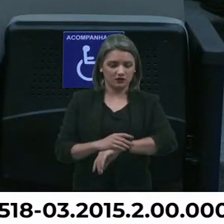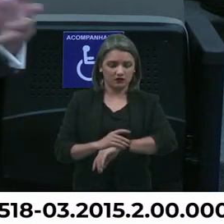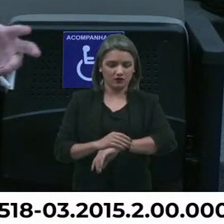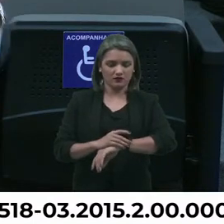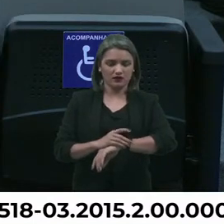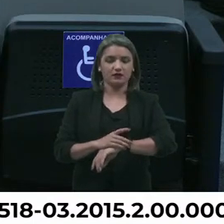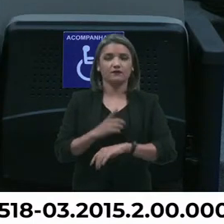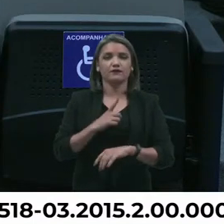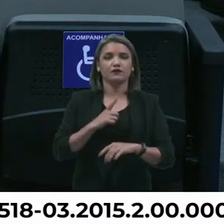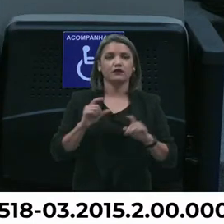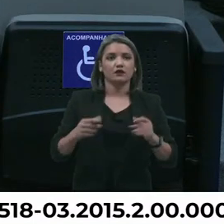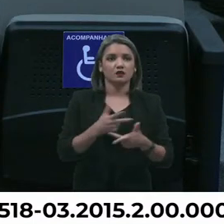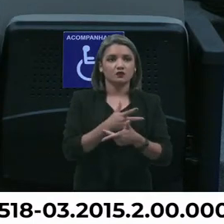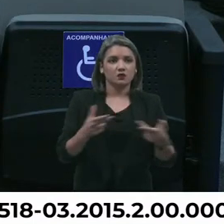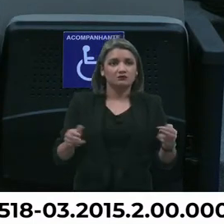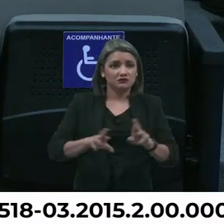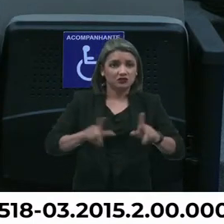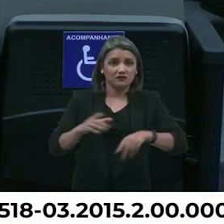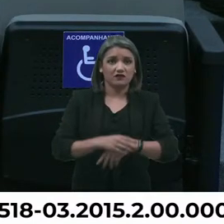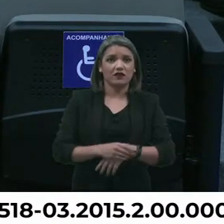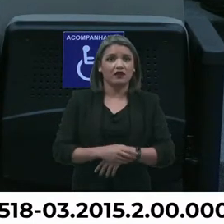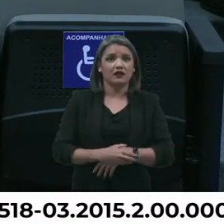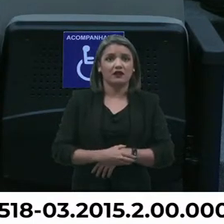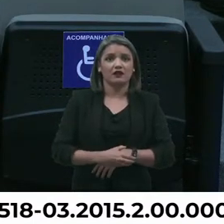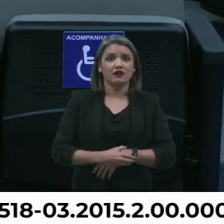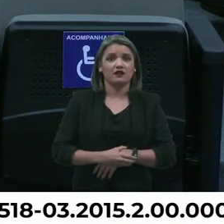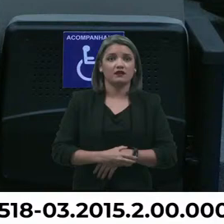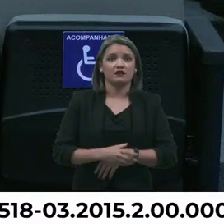fatos completamente distintos deste aqui.